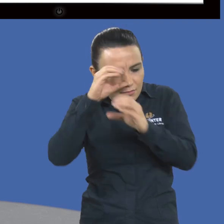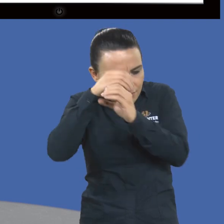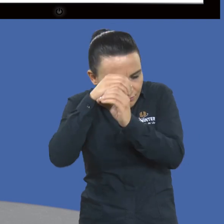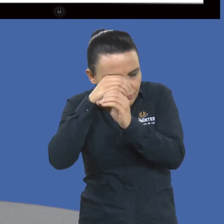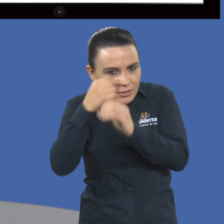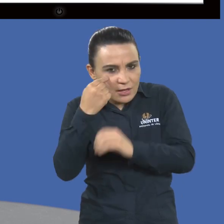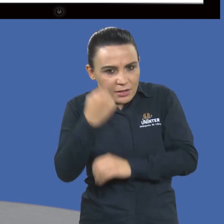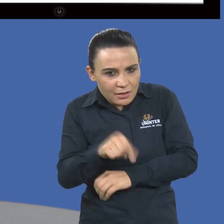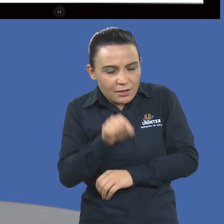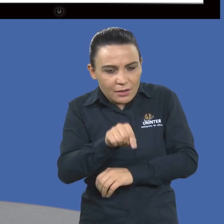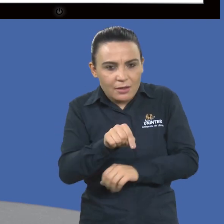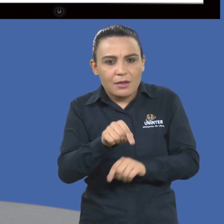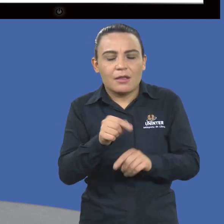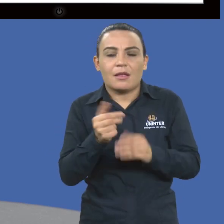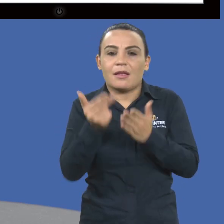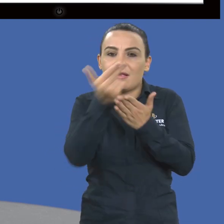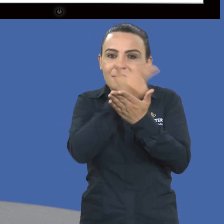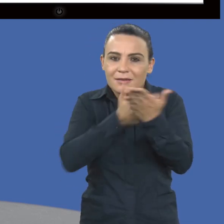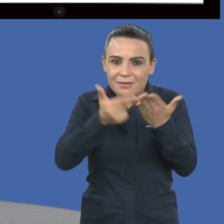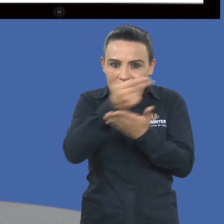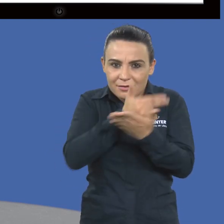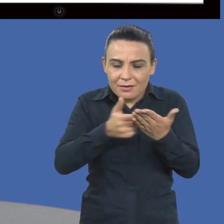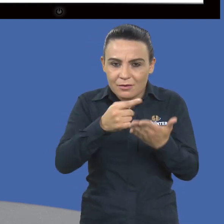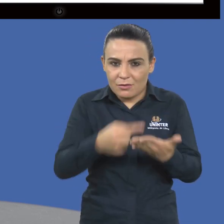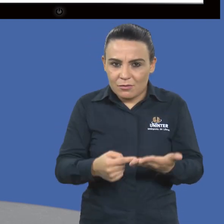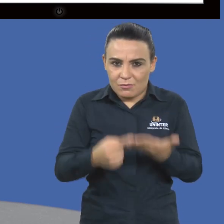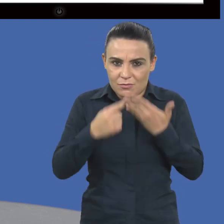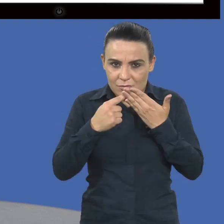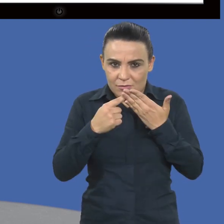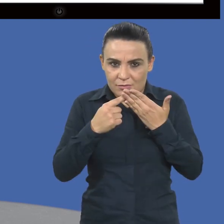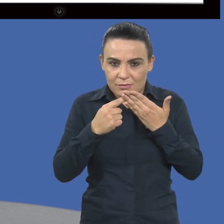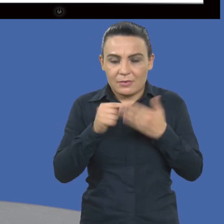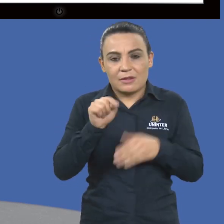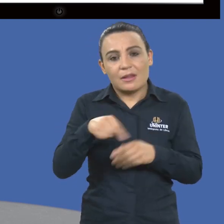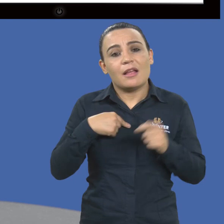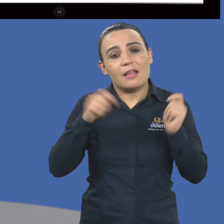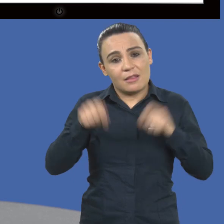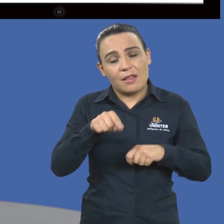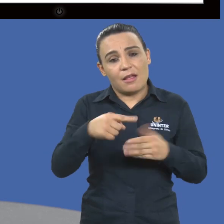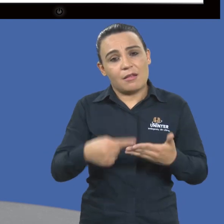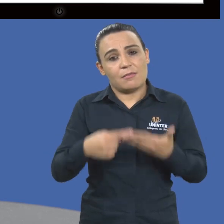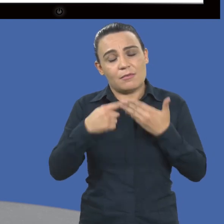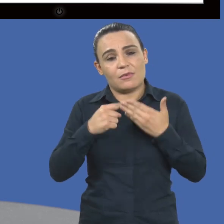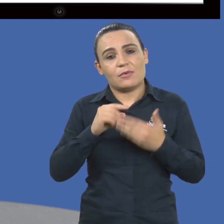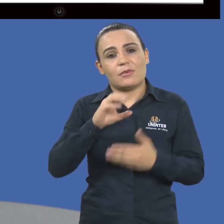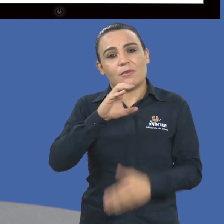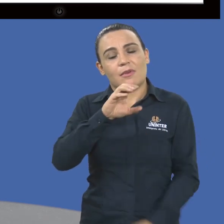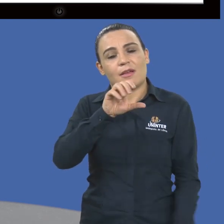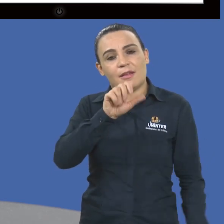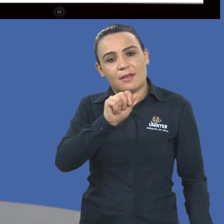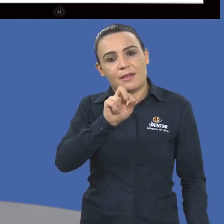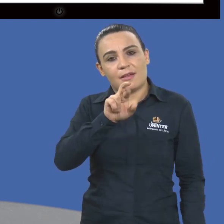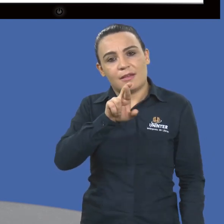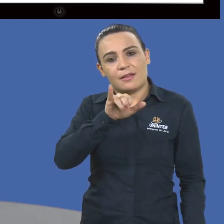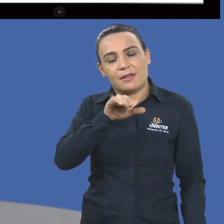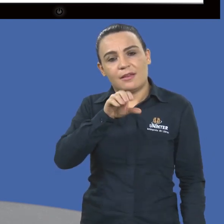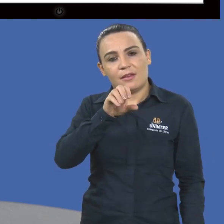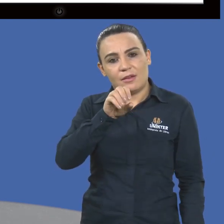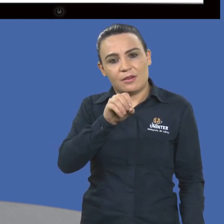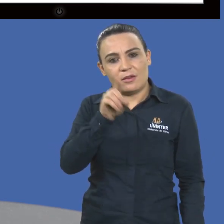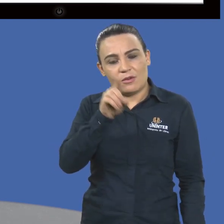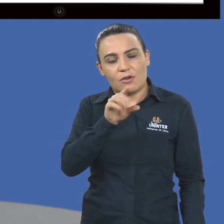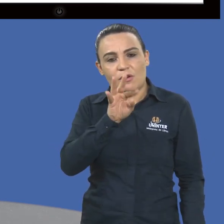meio da placa metafásica, esses cromossomos são recortados e daí montamos o cariótipo. Pronto, isso é